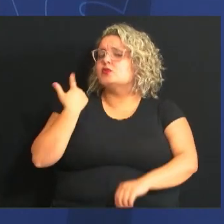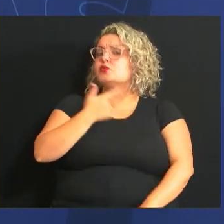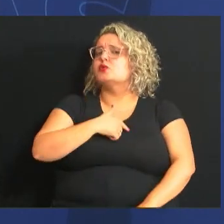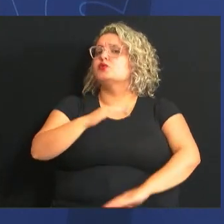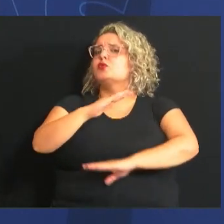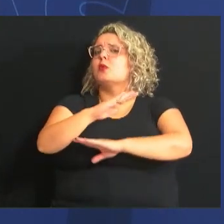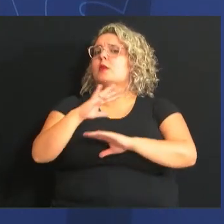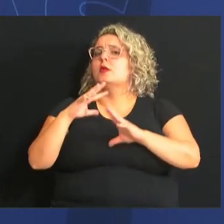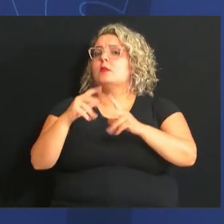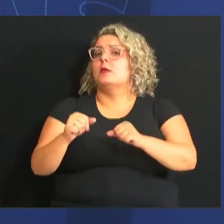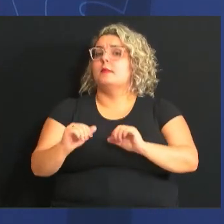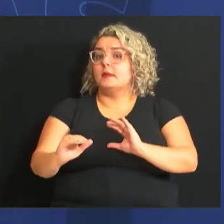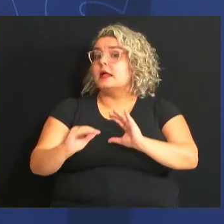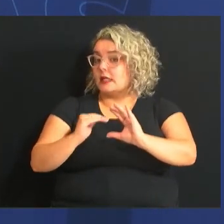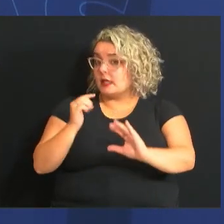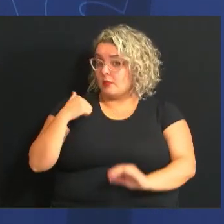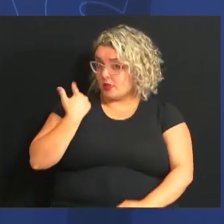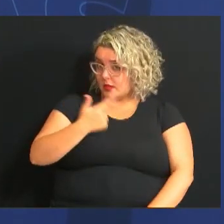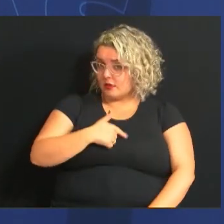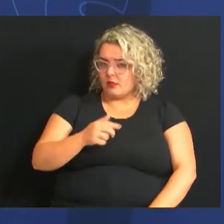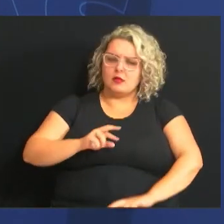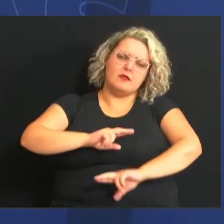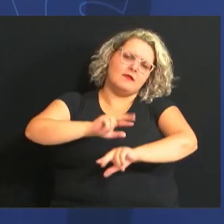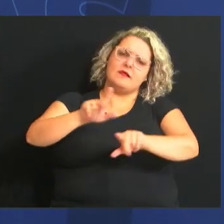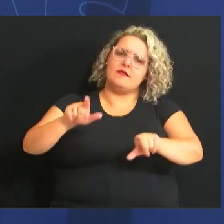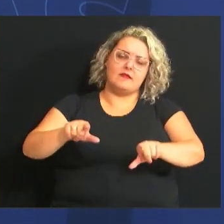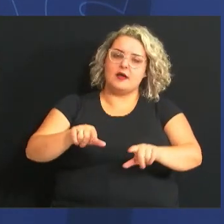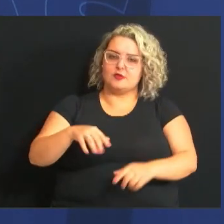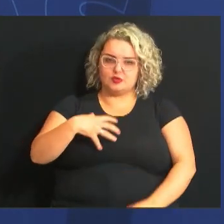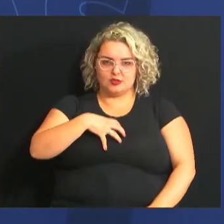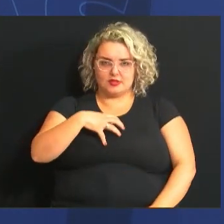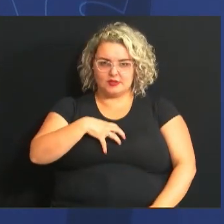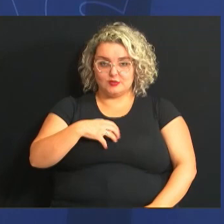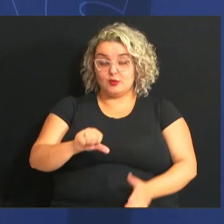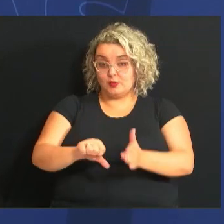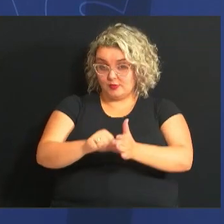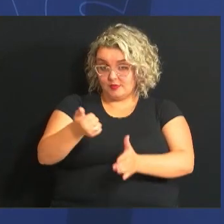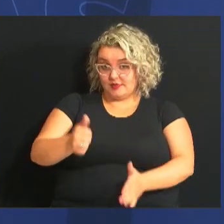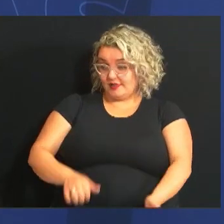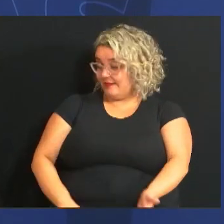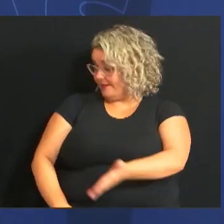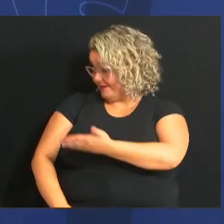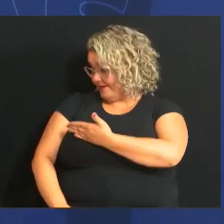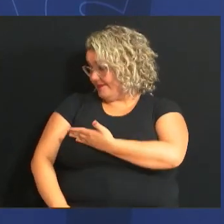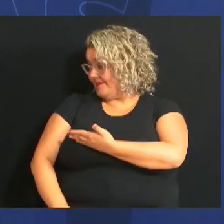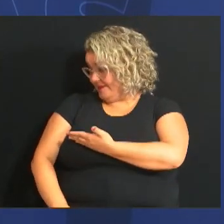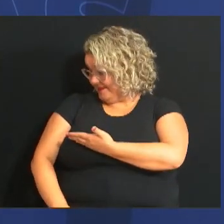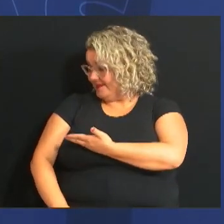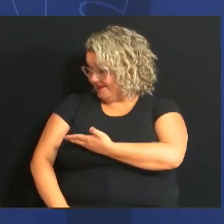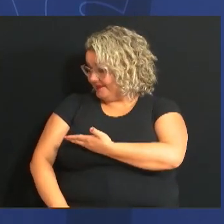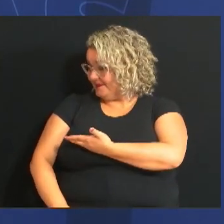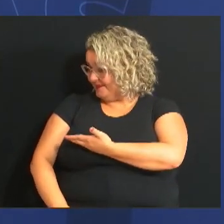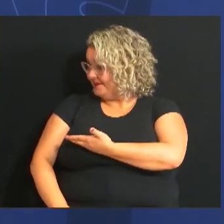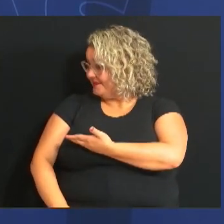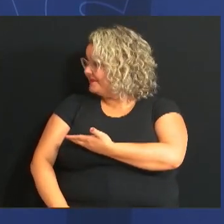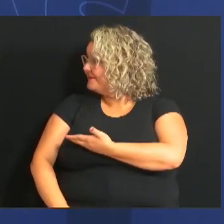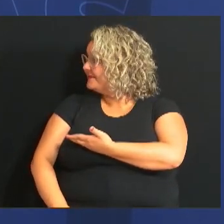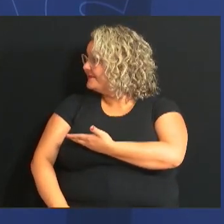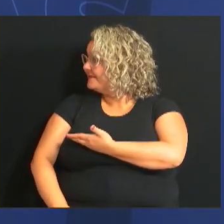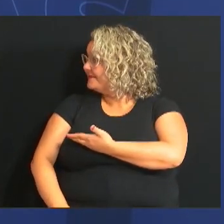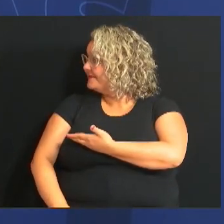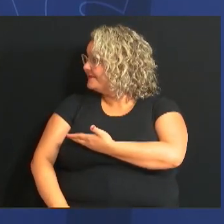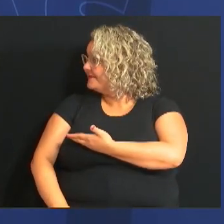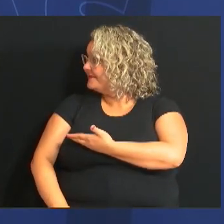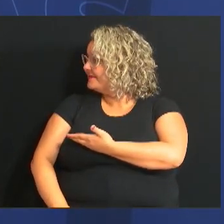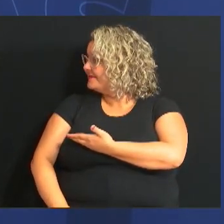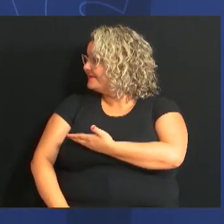enviar a sua mensagem? Você tem vários canais aí. O primeiro já está aqui na sua tela, é o número do nosso WhatsApp,